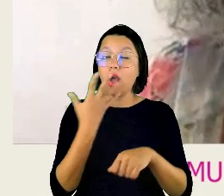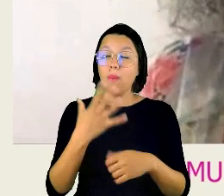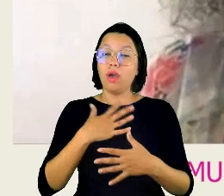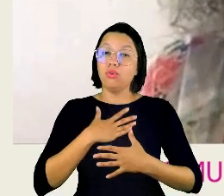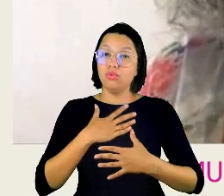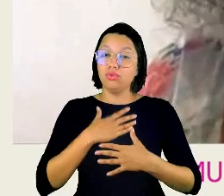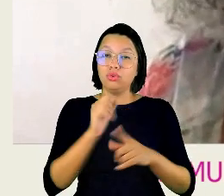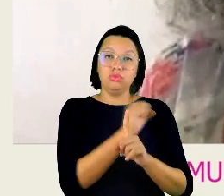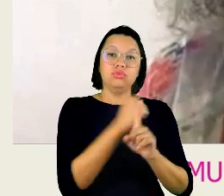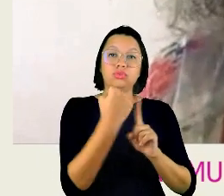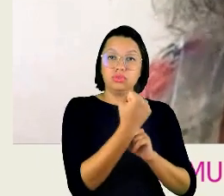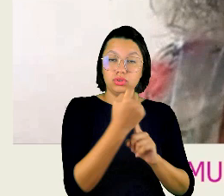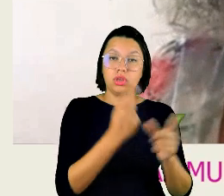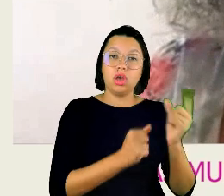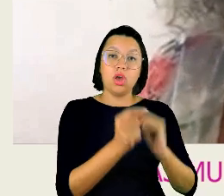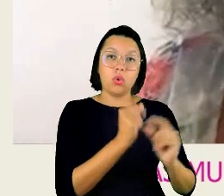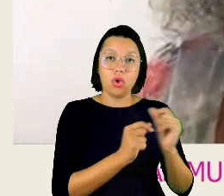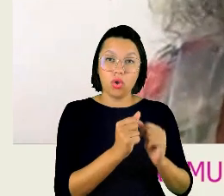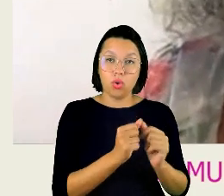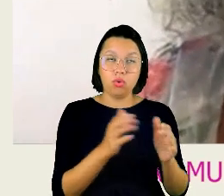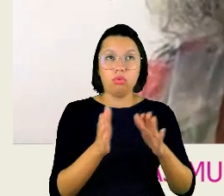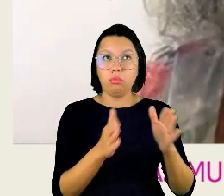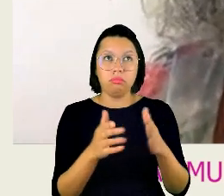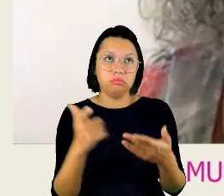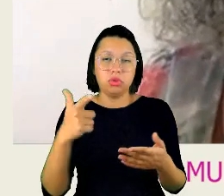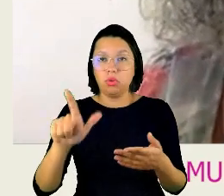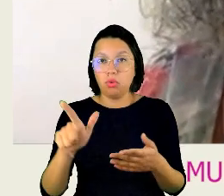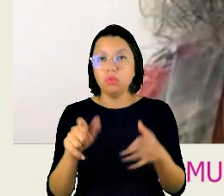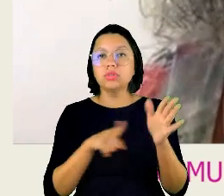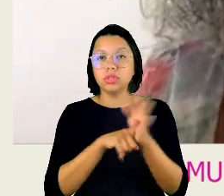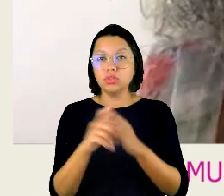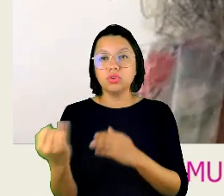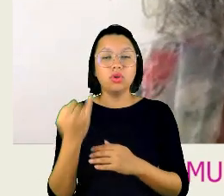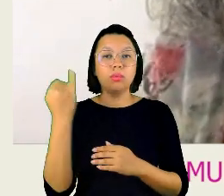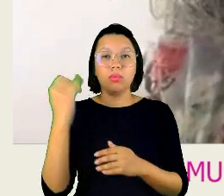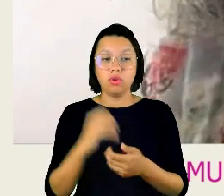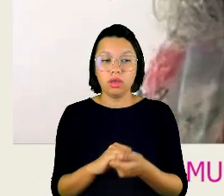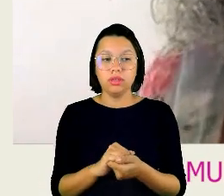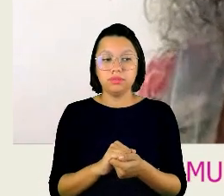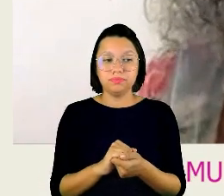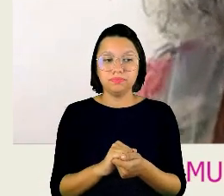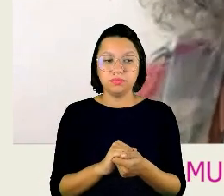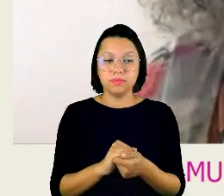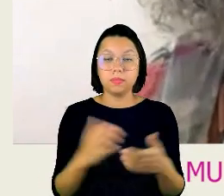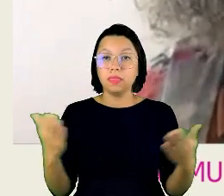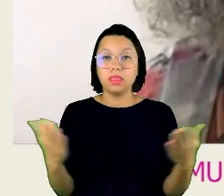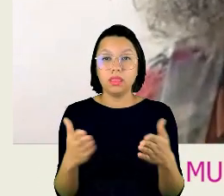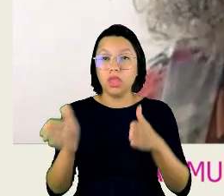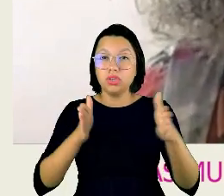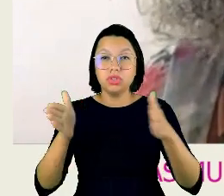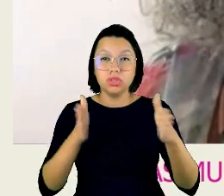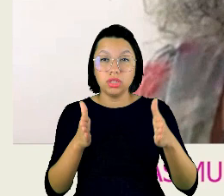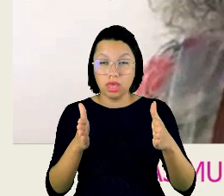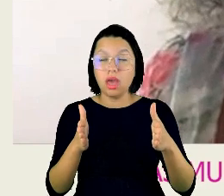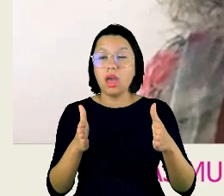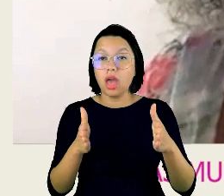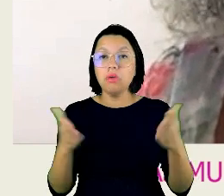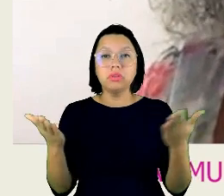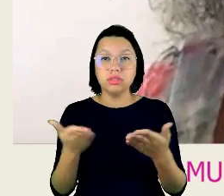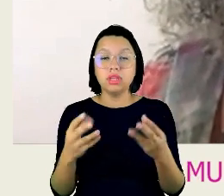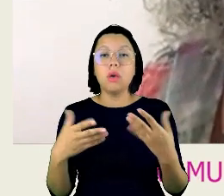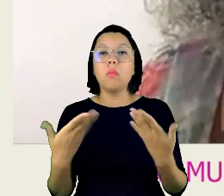bem-estar social, econômico, entre outras questões extremamente relevantes. E neste cenário em que nós estamos,